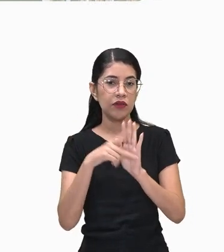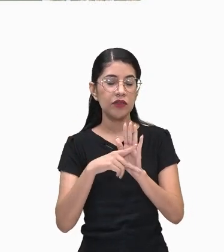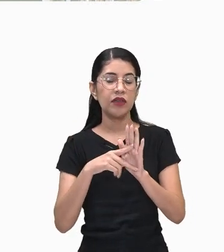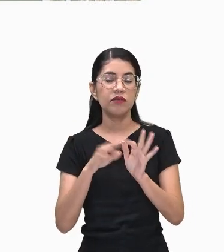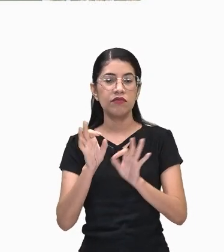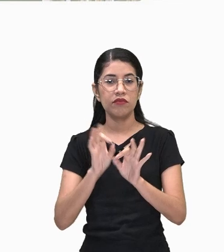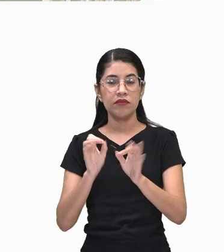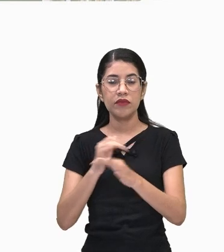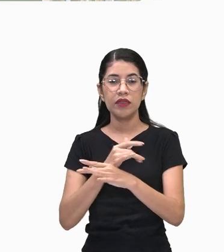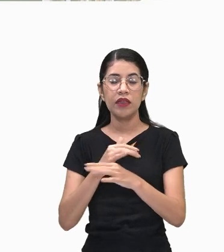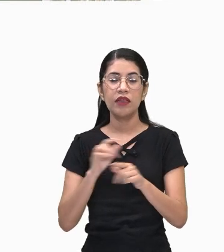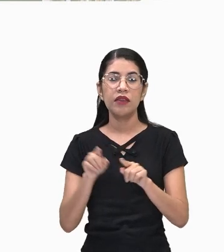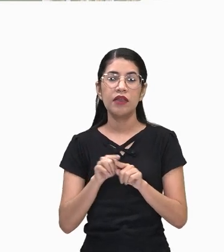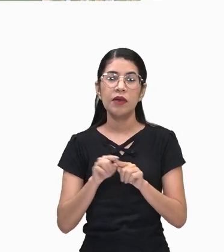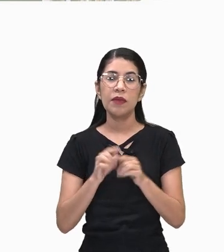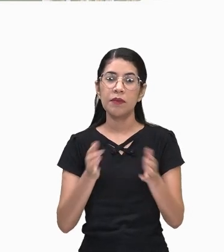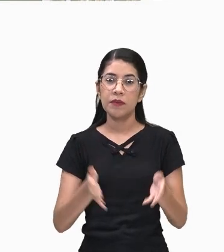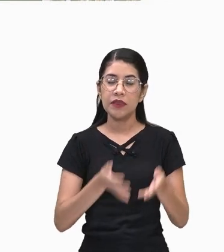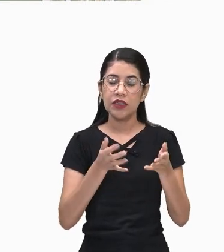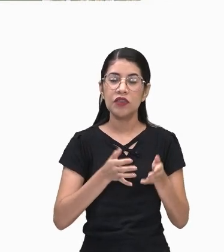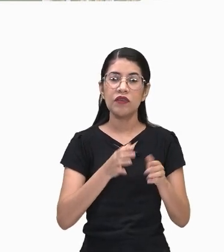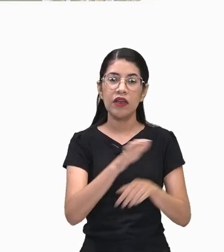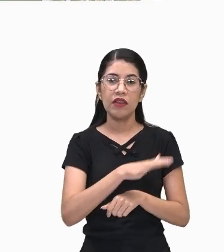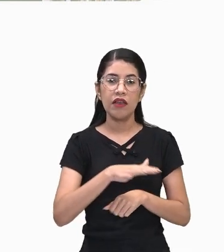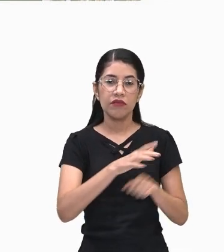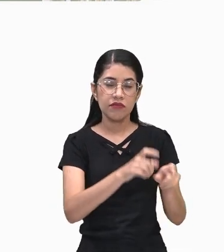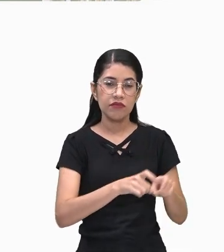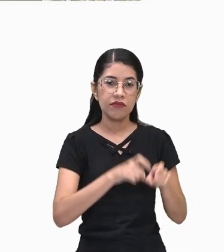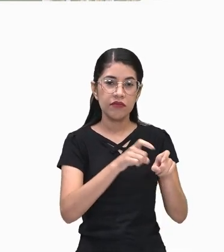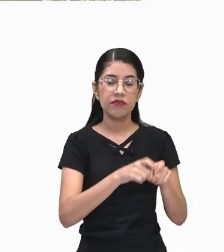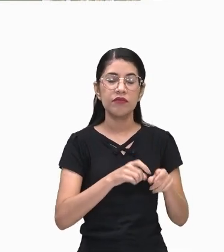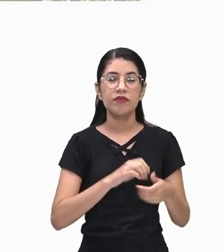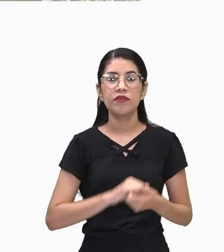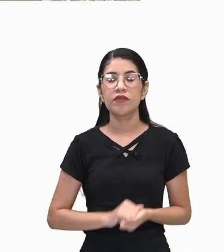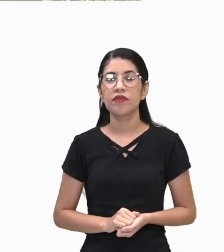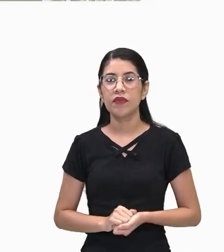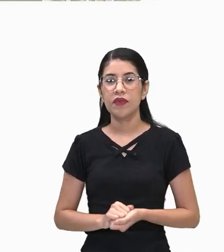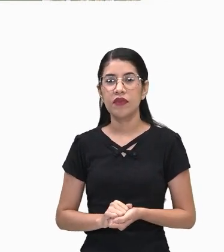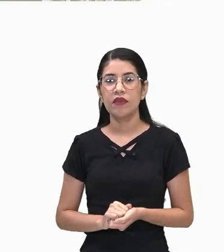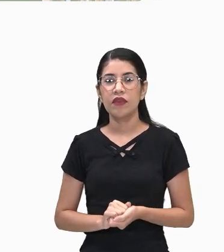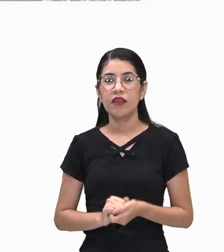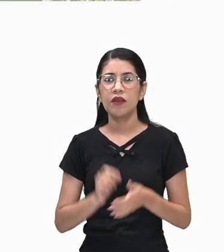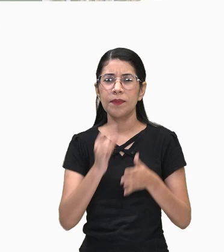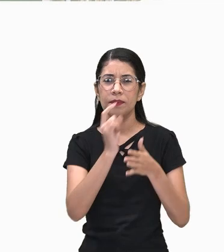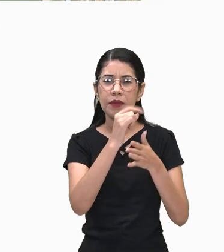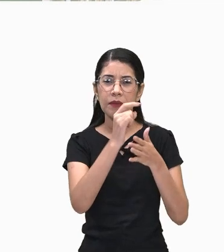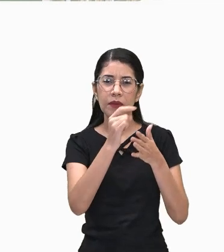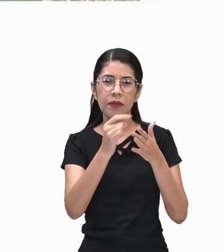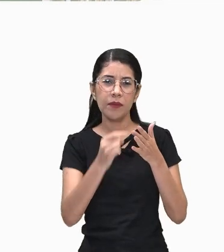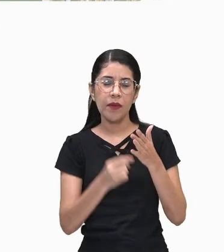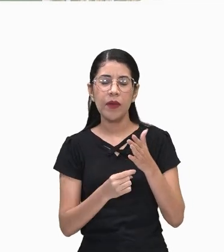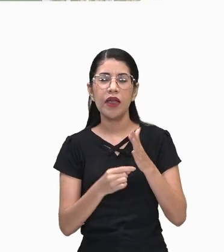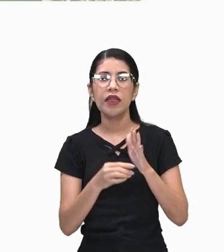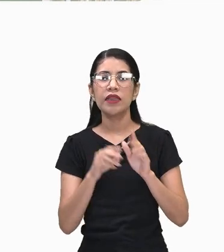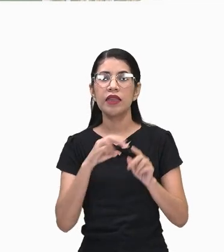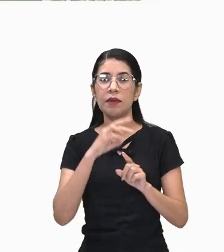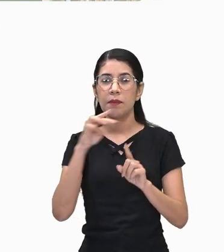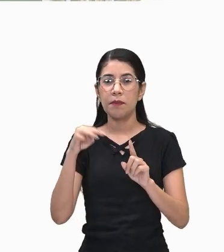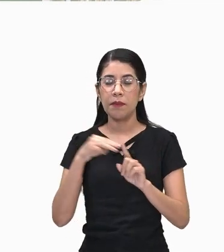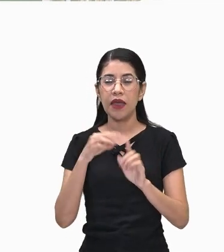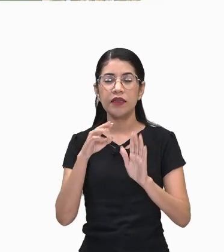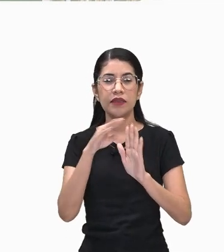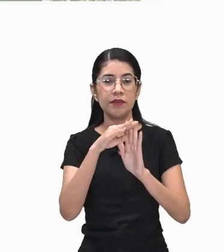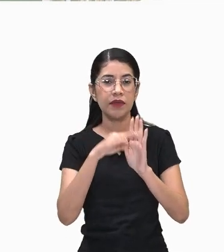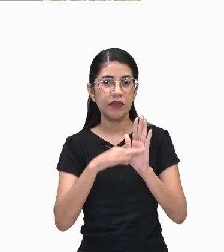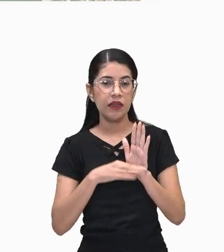regularização fundiária, consolidar os princípios da reforma urbana. Então, tudo isso são diretrizes, são metas aí relacionadas